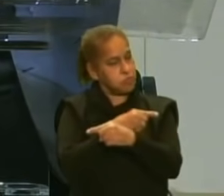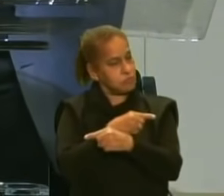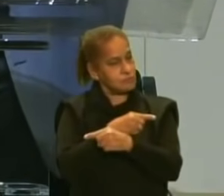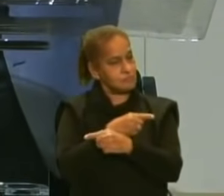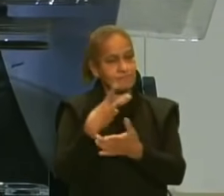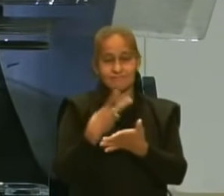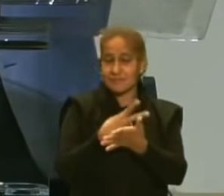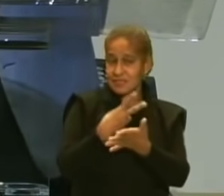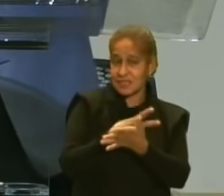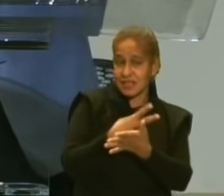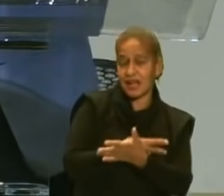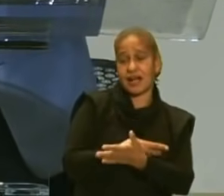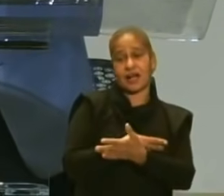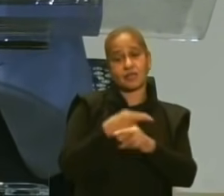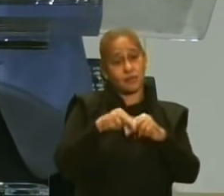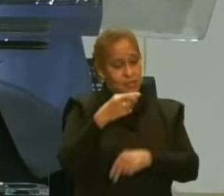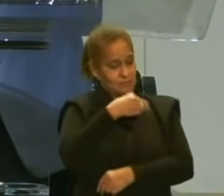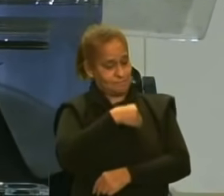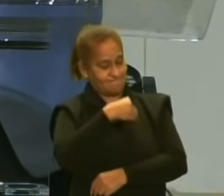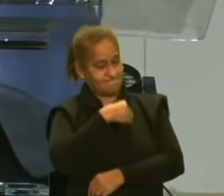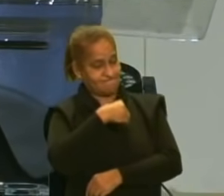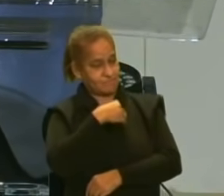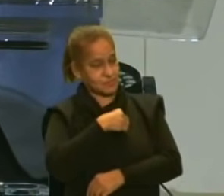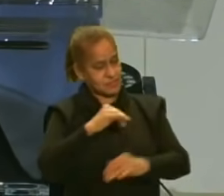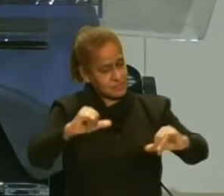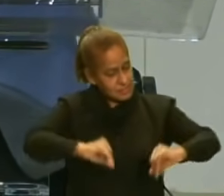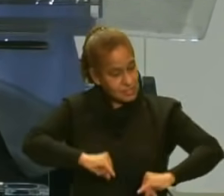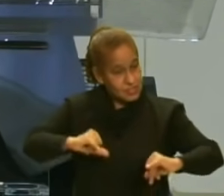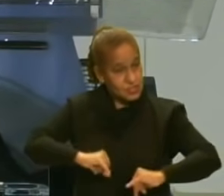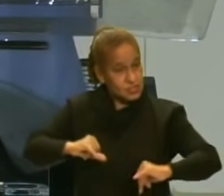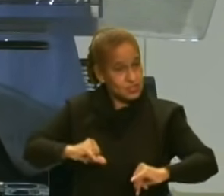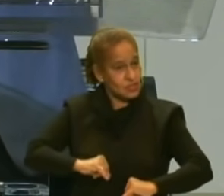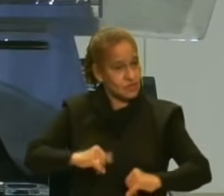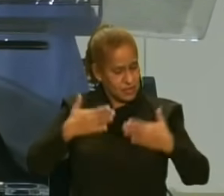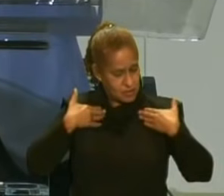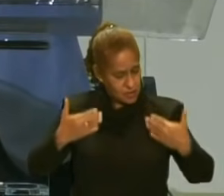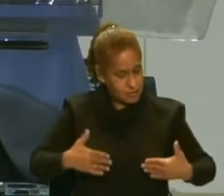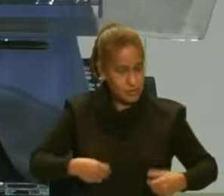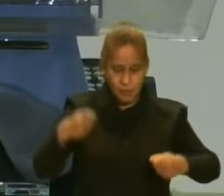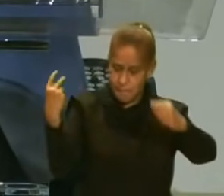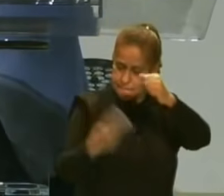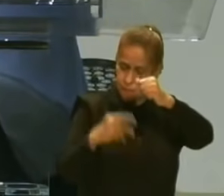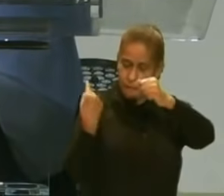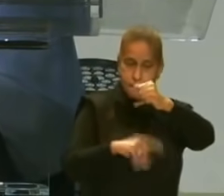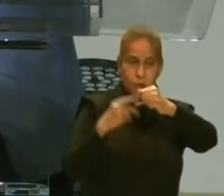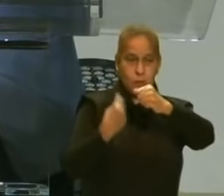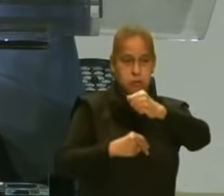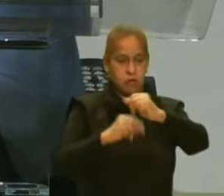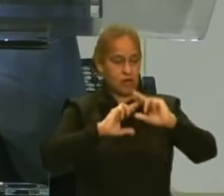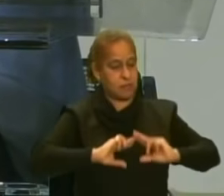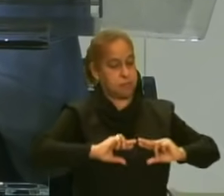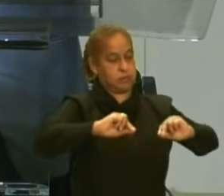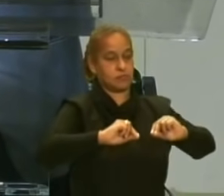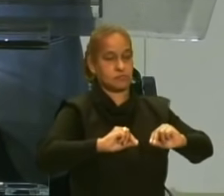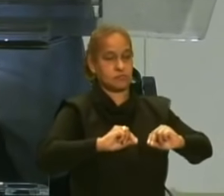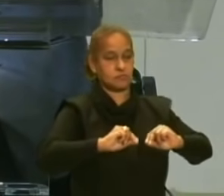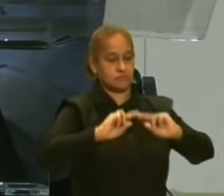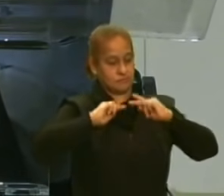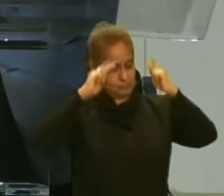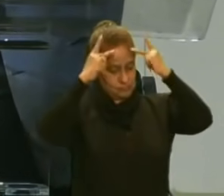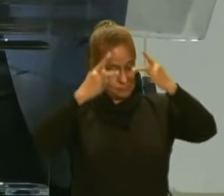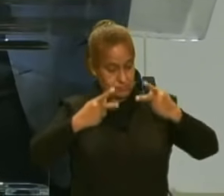homens, e em decorrência desse pecado, sofreram em si mesmos o castigo que mereciam. E uma vez